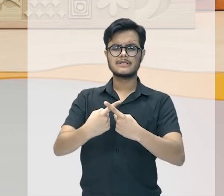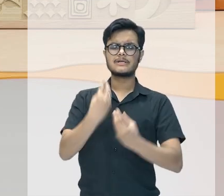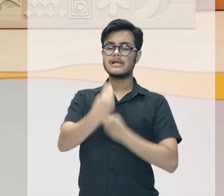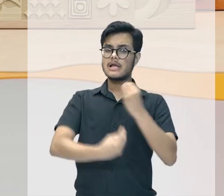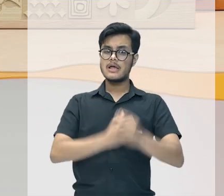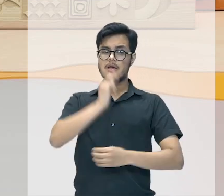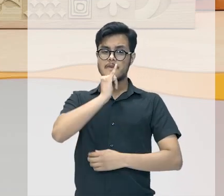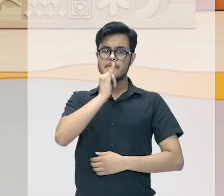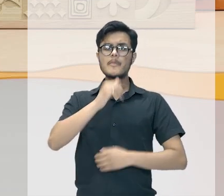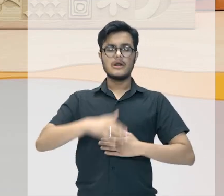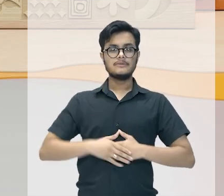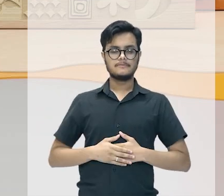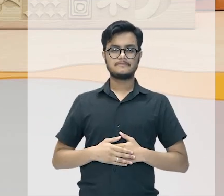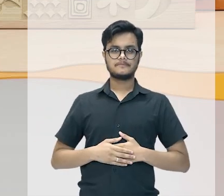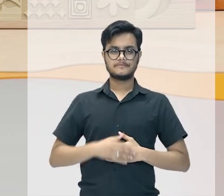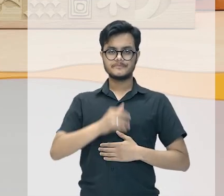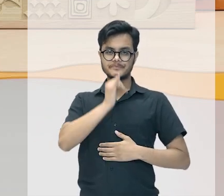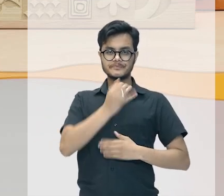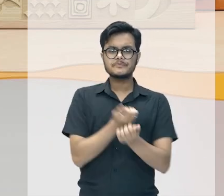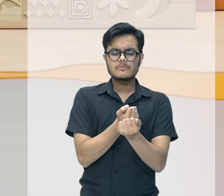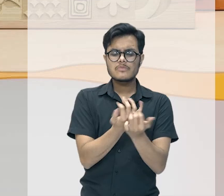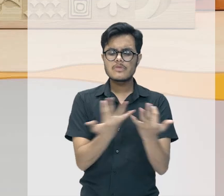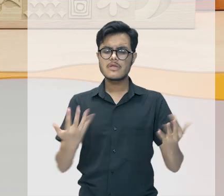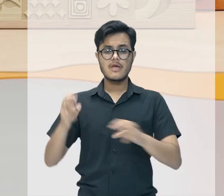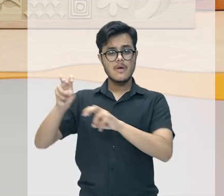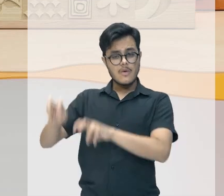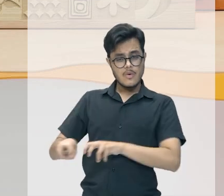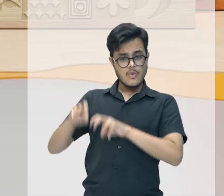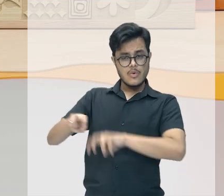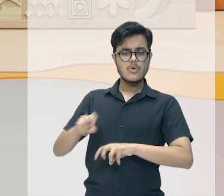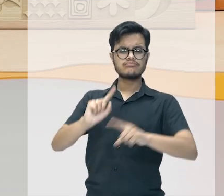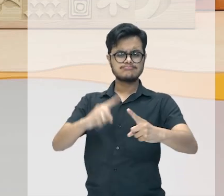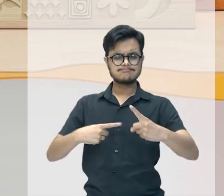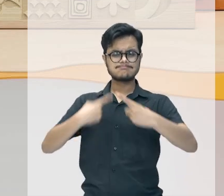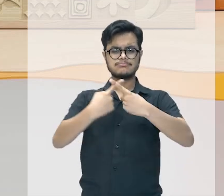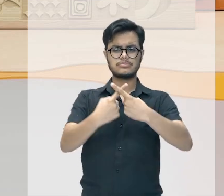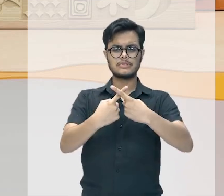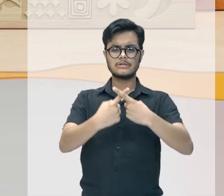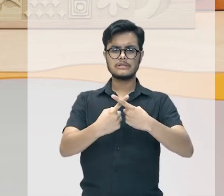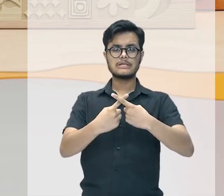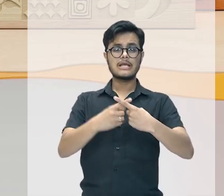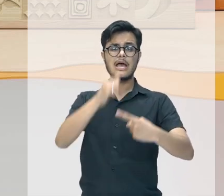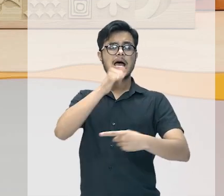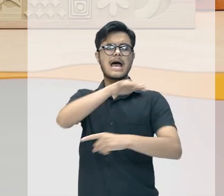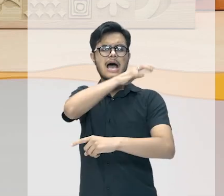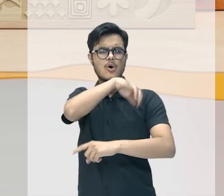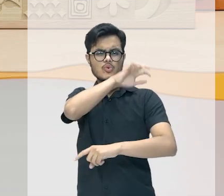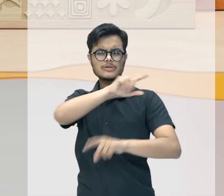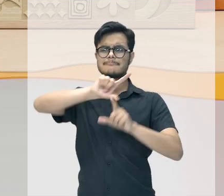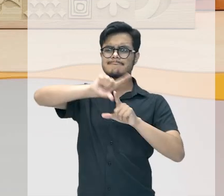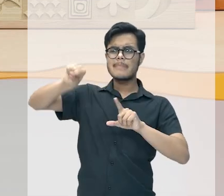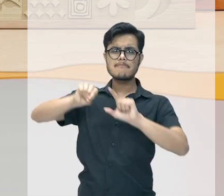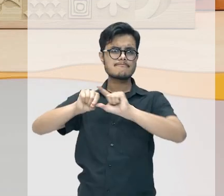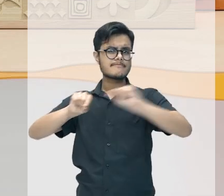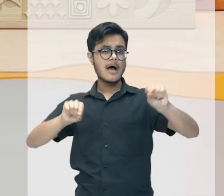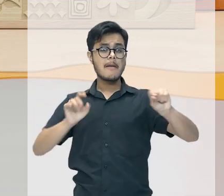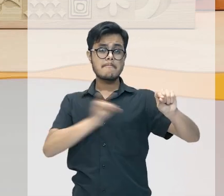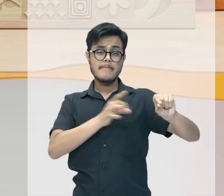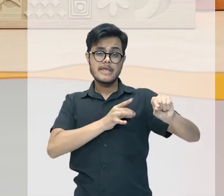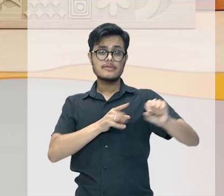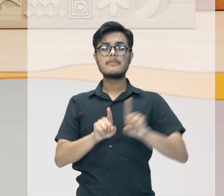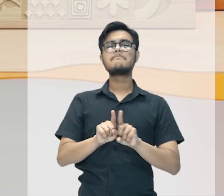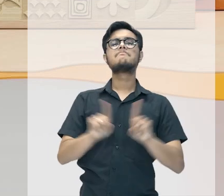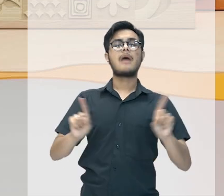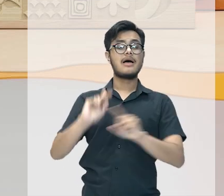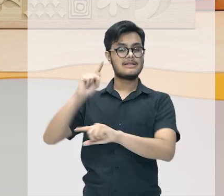para primeiro afugentar, né, numa colheita ou numa roça grandona, afugentar, então, aí, né, os animais, mas que depois